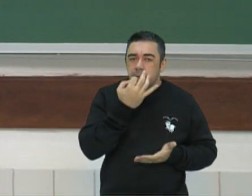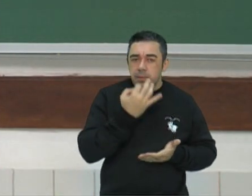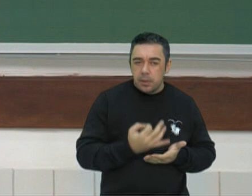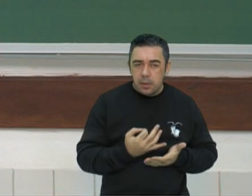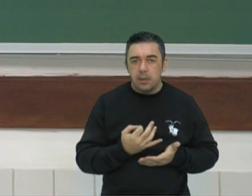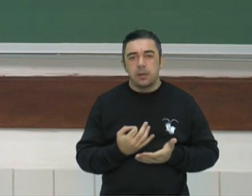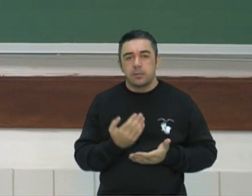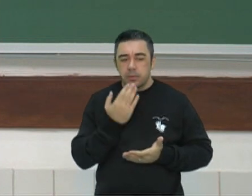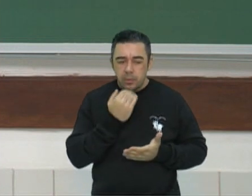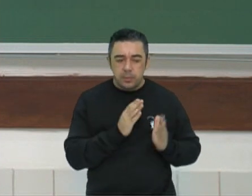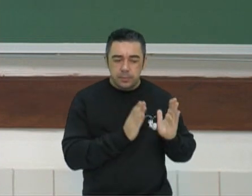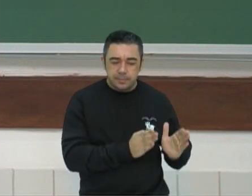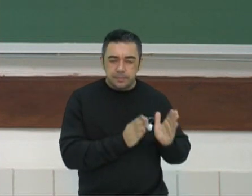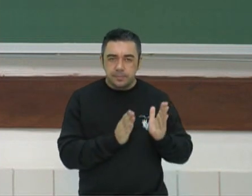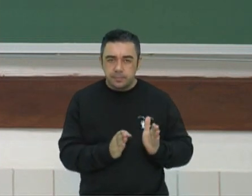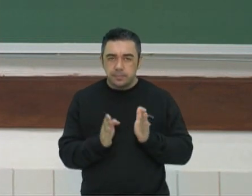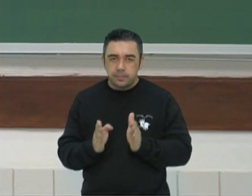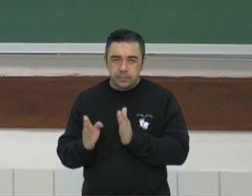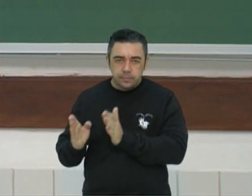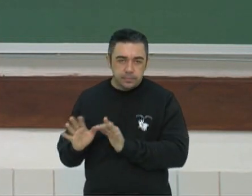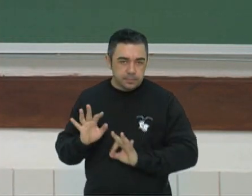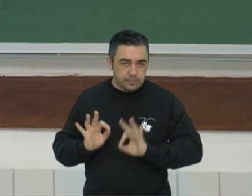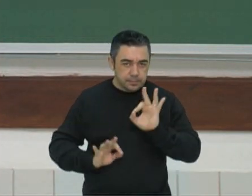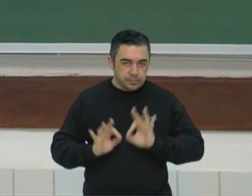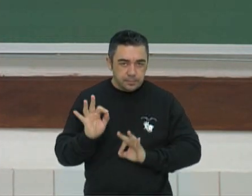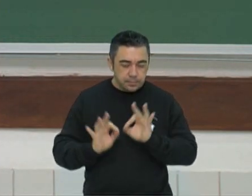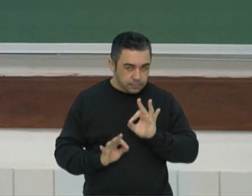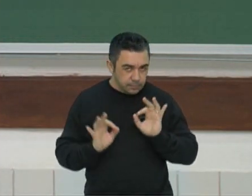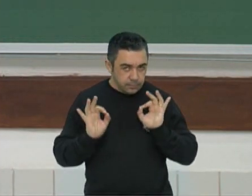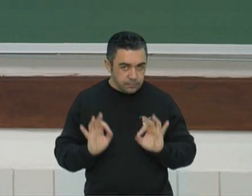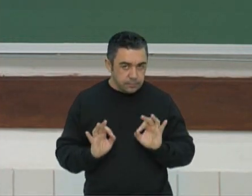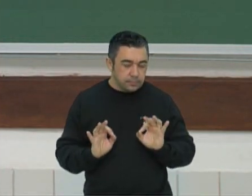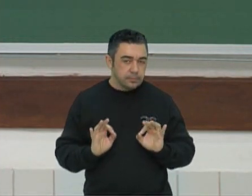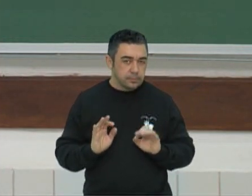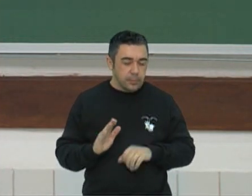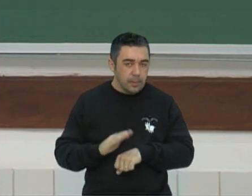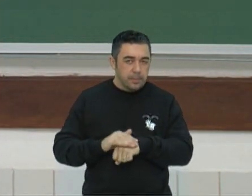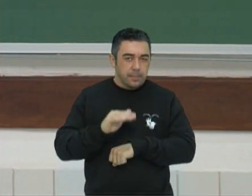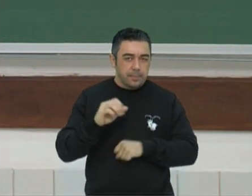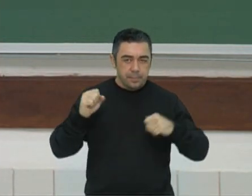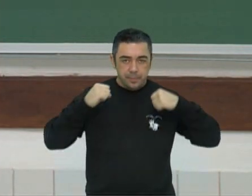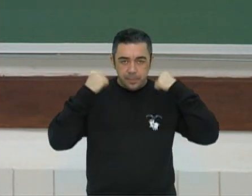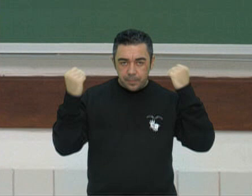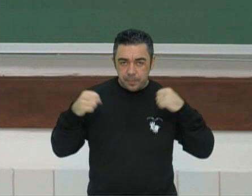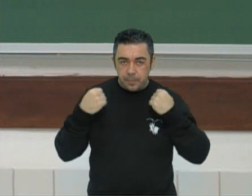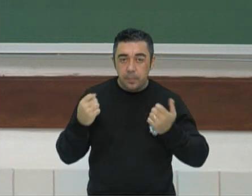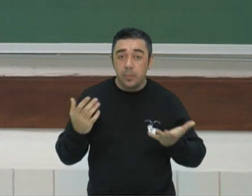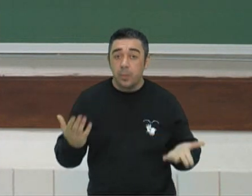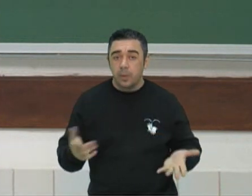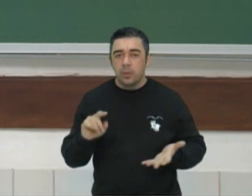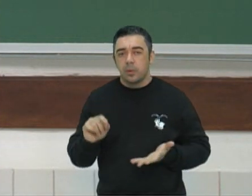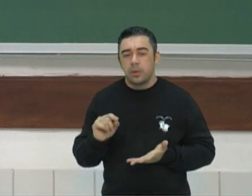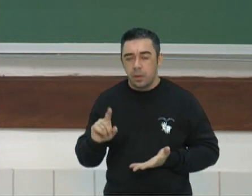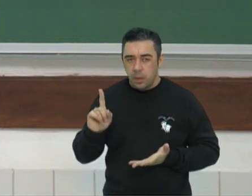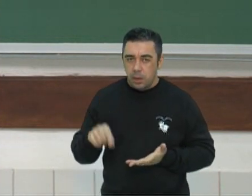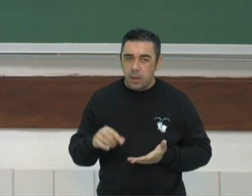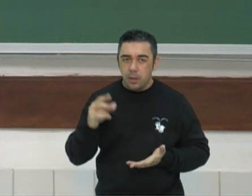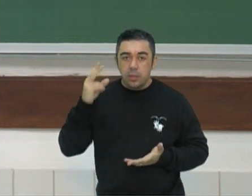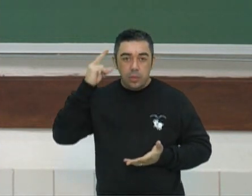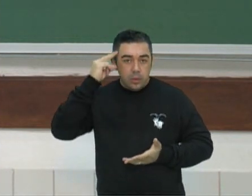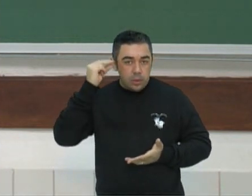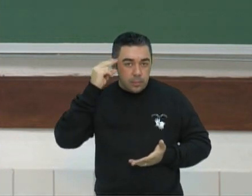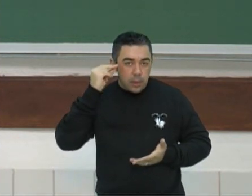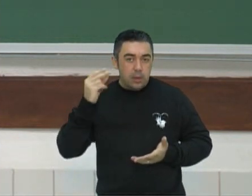né? Repensar ali, replanejar a tua alimentação e aumentar a tua atividade física, né? Considerando causas assim,